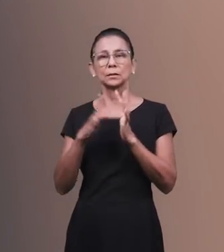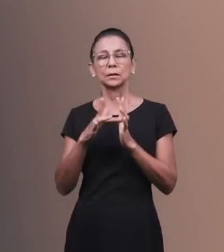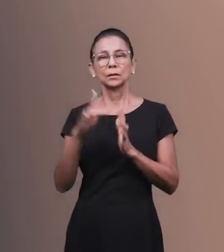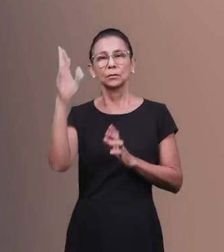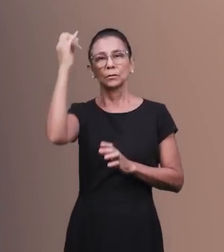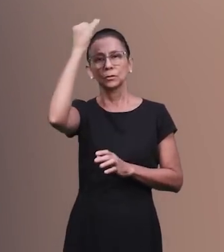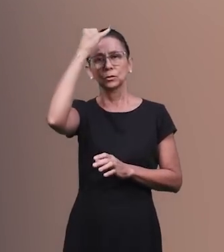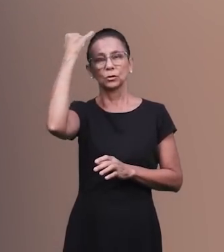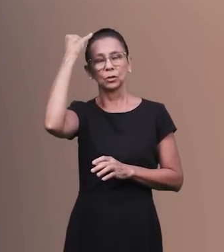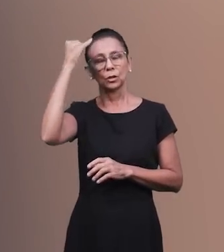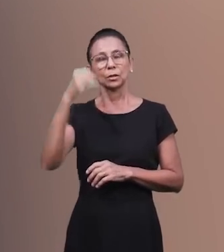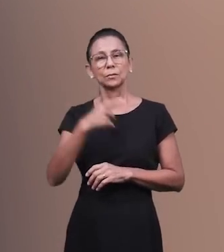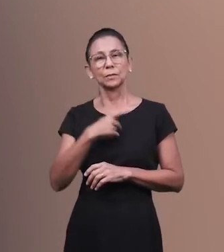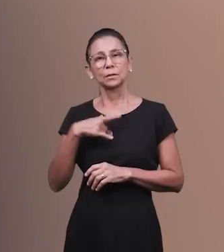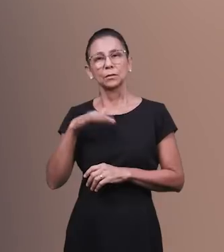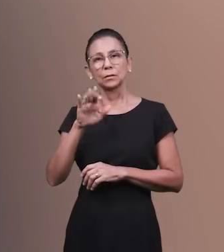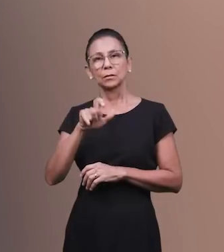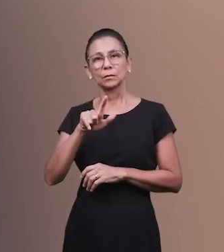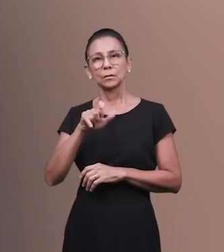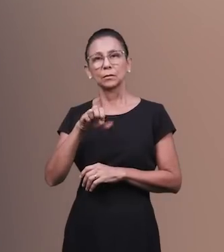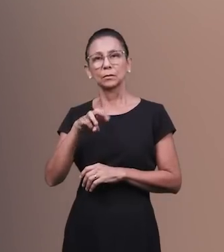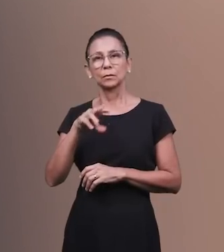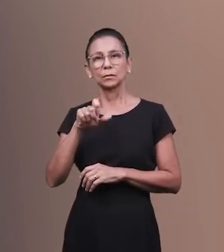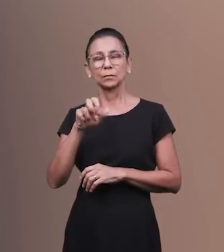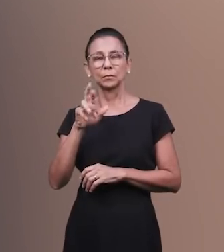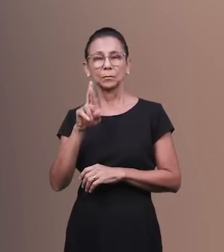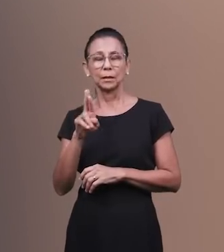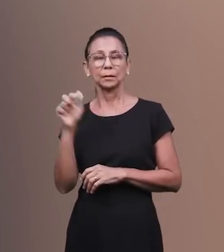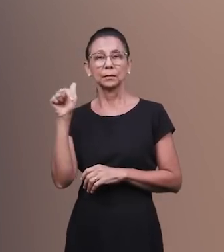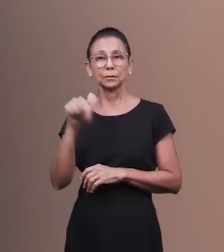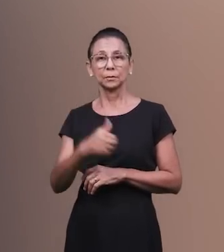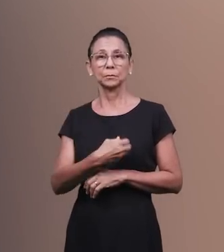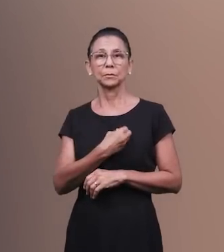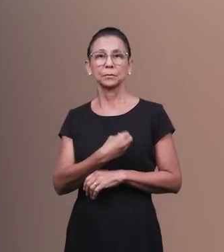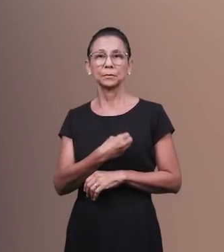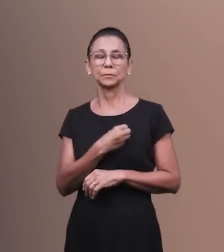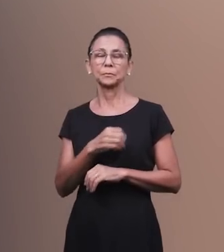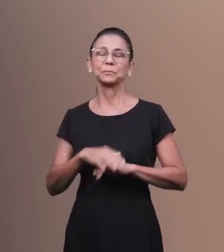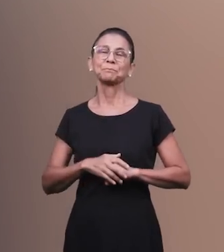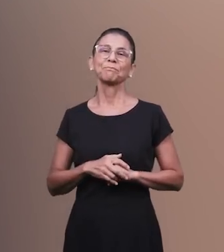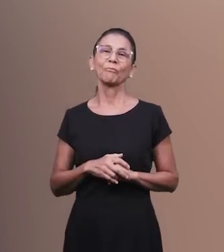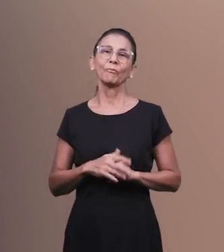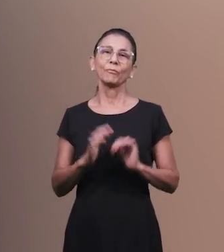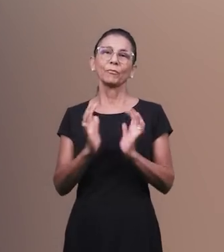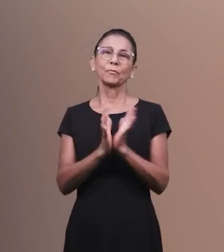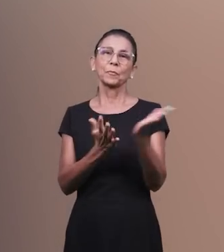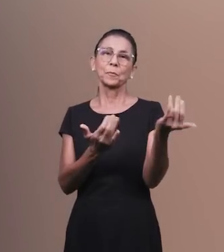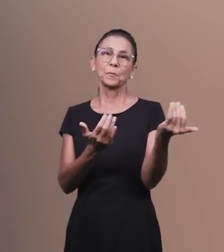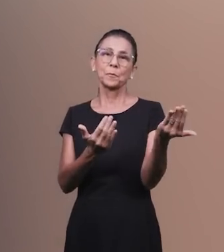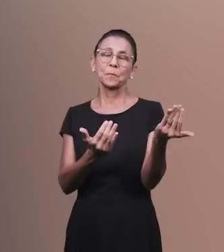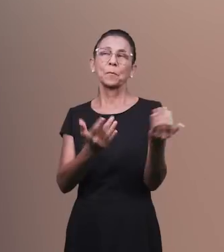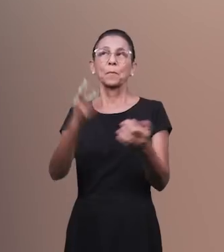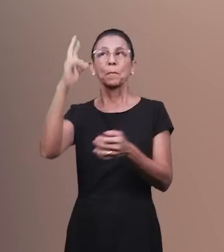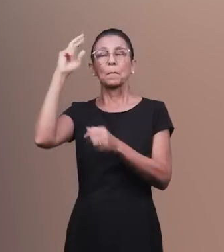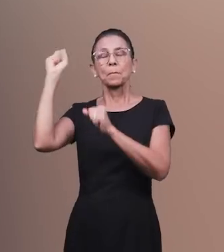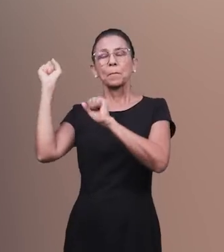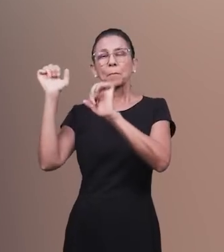Manaí de Maringá, felizes, reunidos aqui com os jovens, que isso tem muito nos